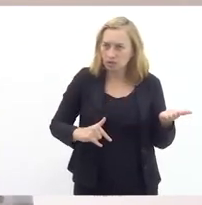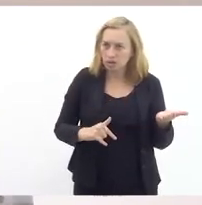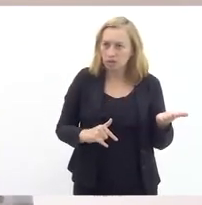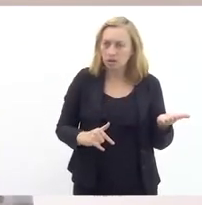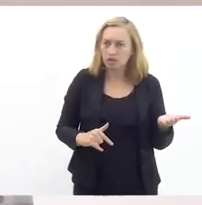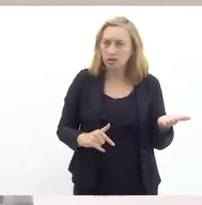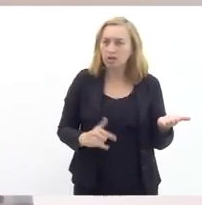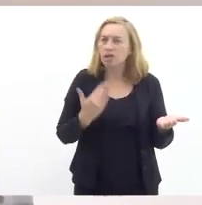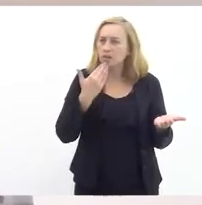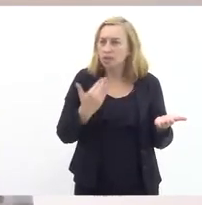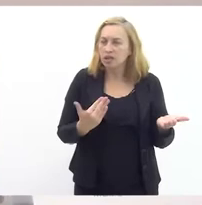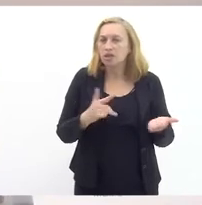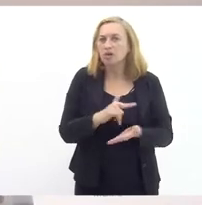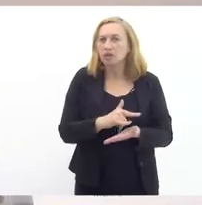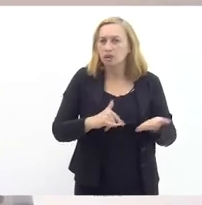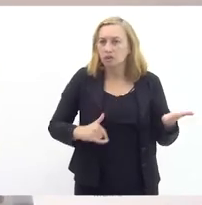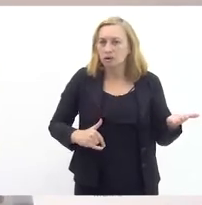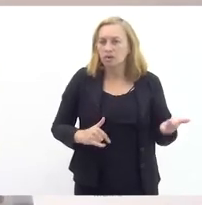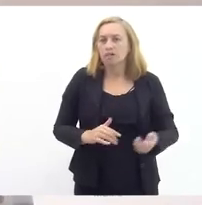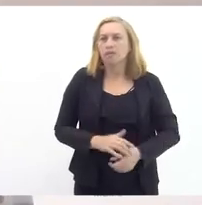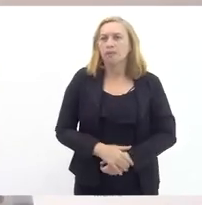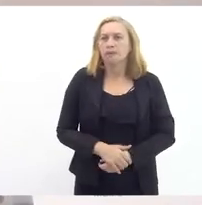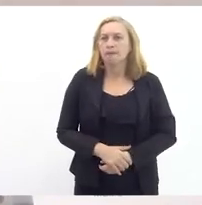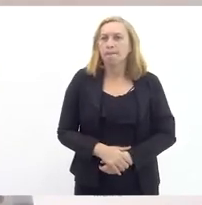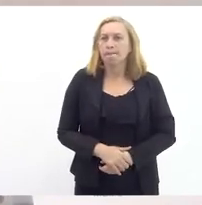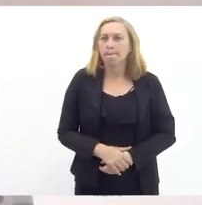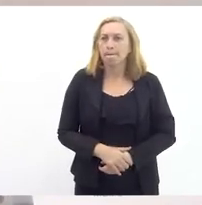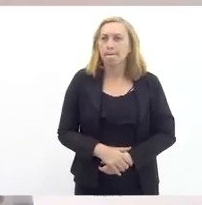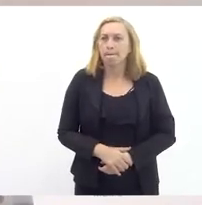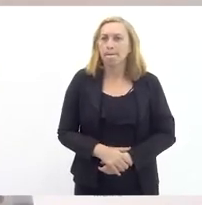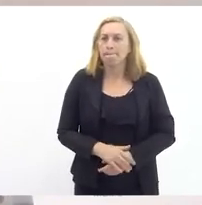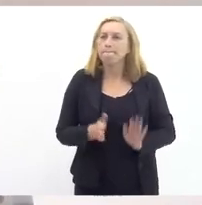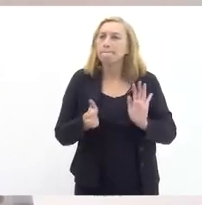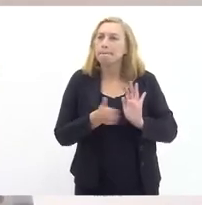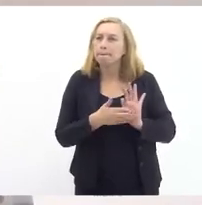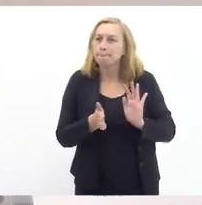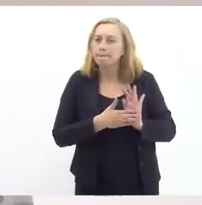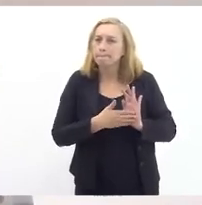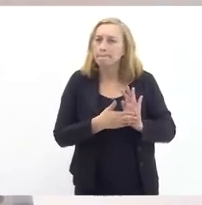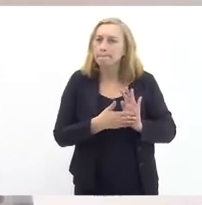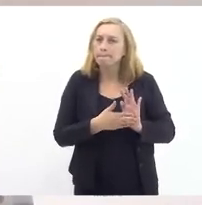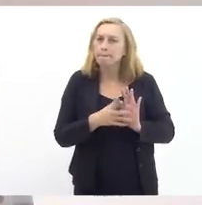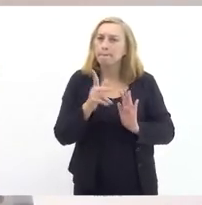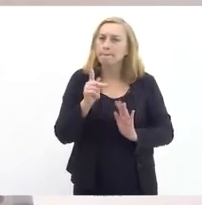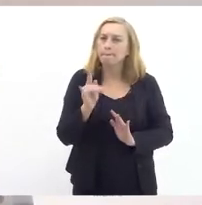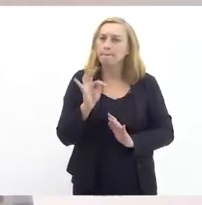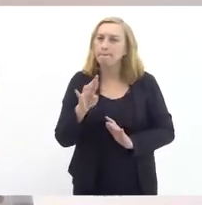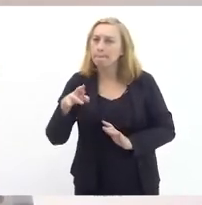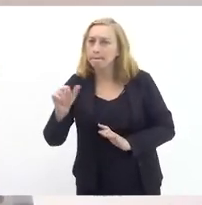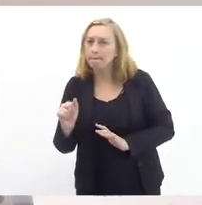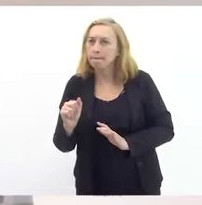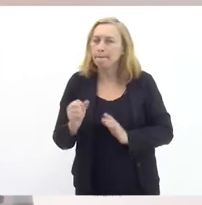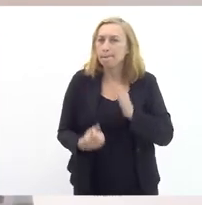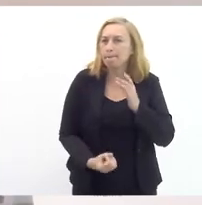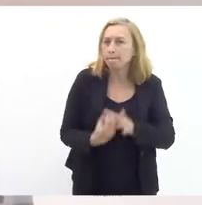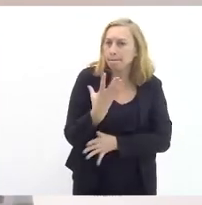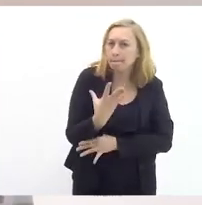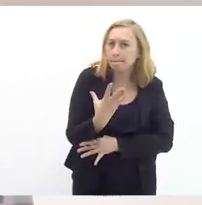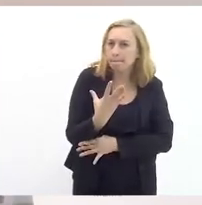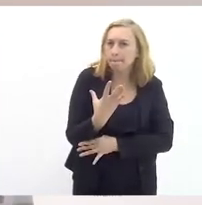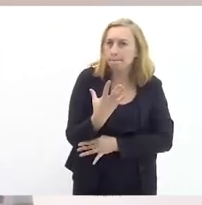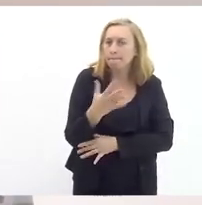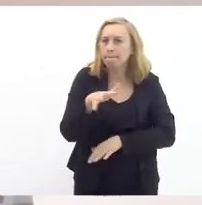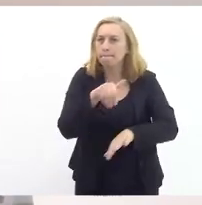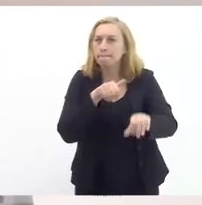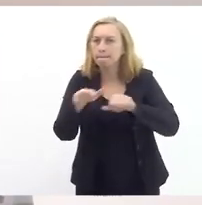a central pedindo esse documento da proposta de passarelas que serão construídas, etc., chamasse